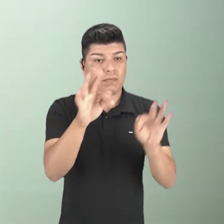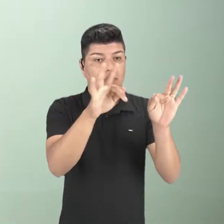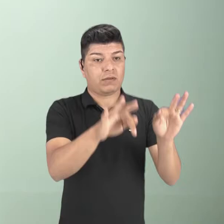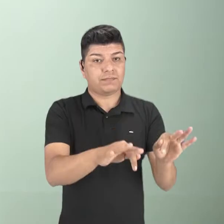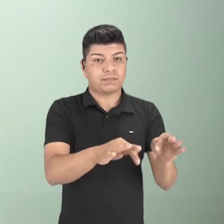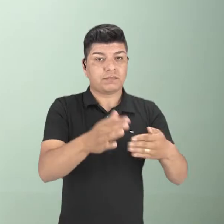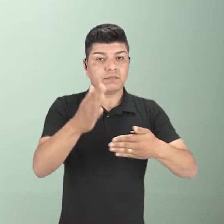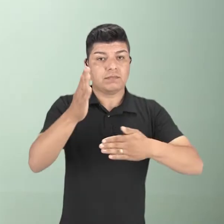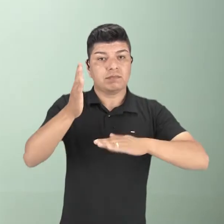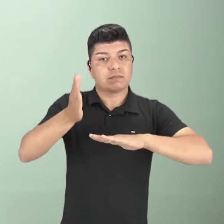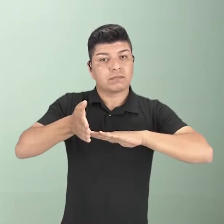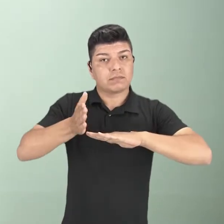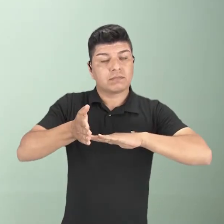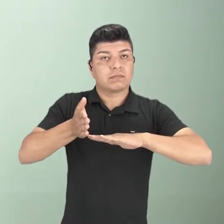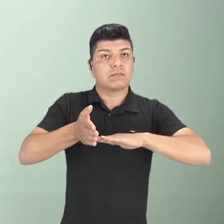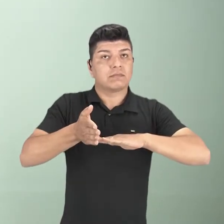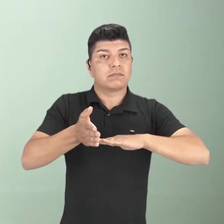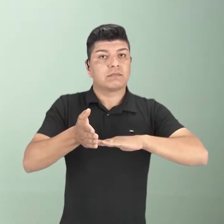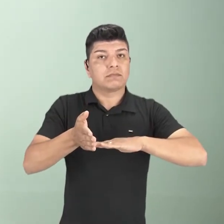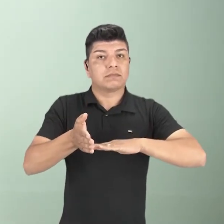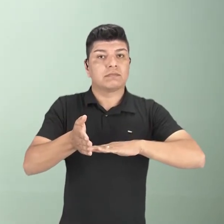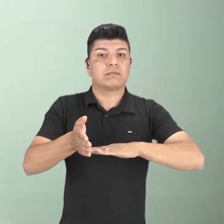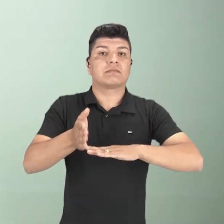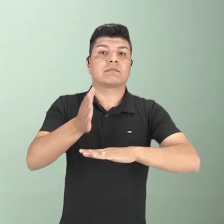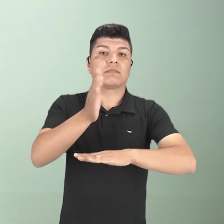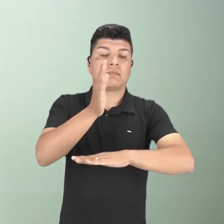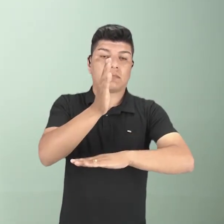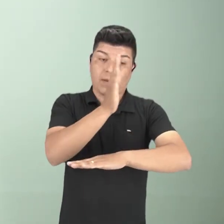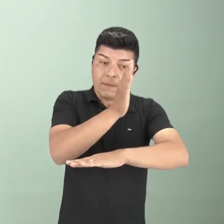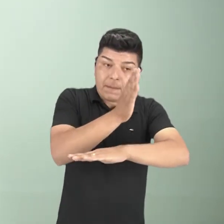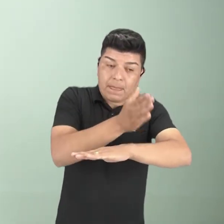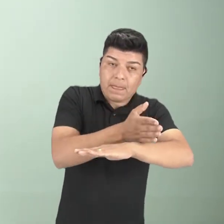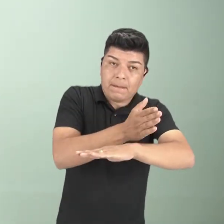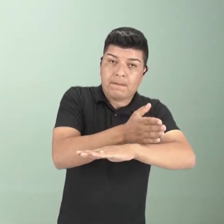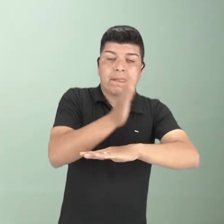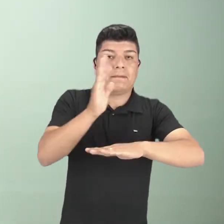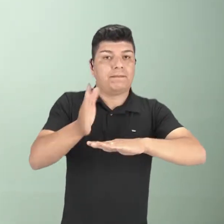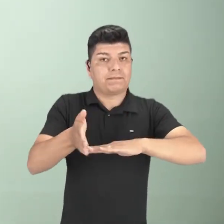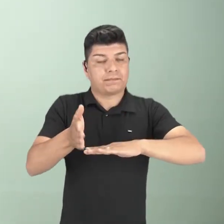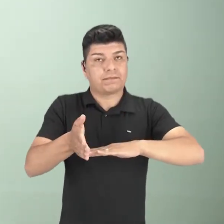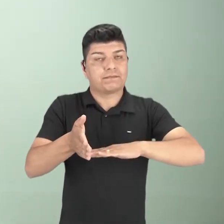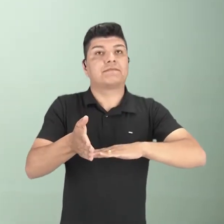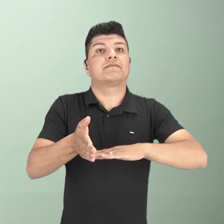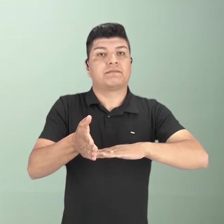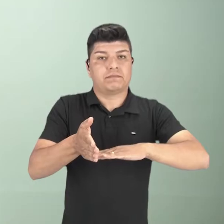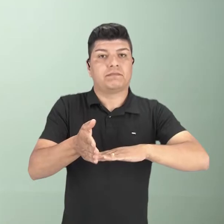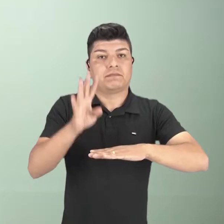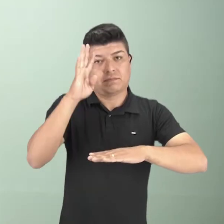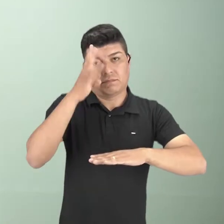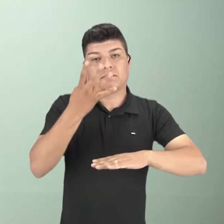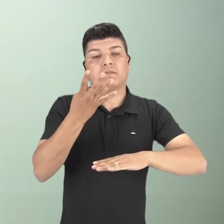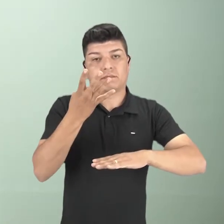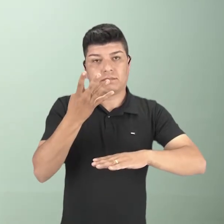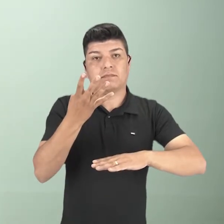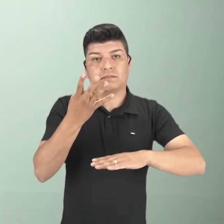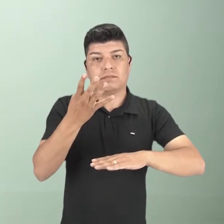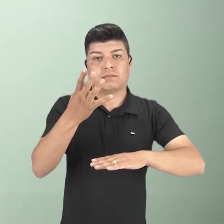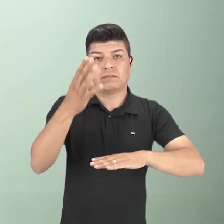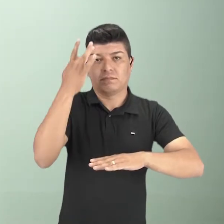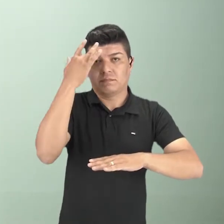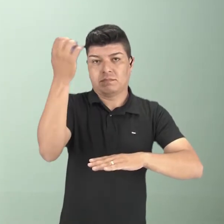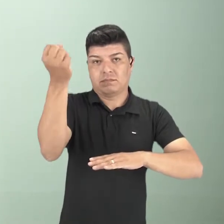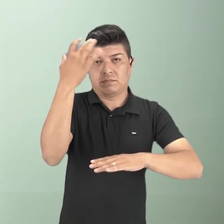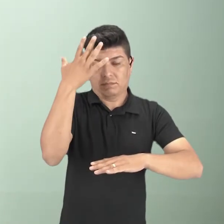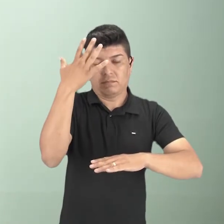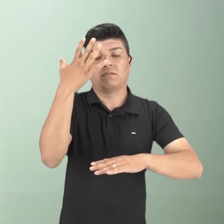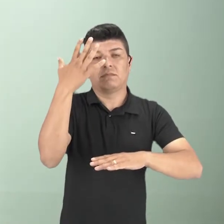Idade Moderna, passando para a Idade Contemporânea. Além do mais, é o resultado dos ideais iluministas, que